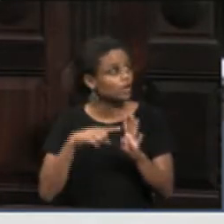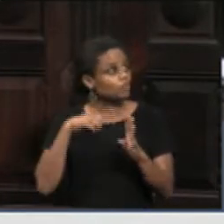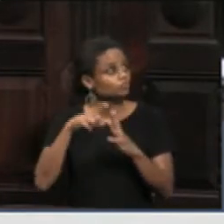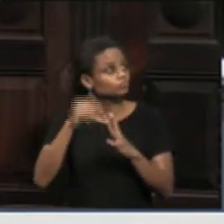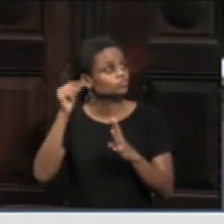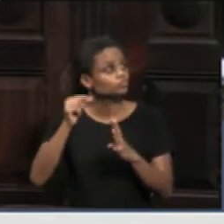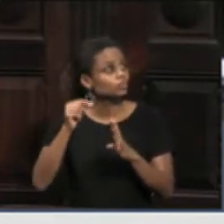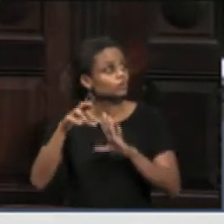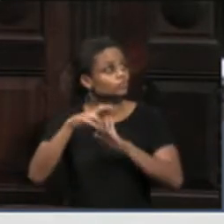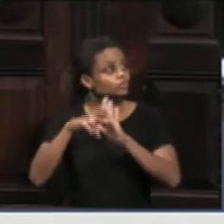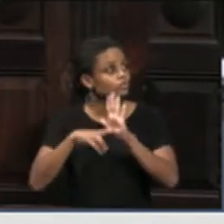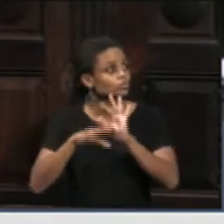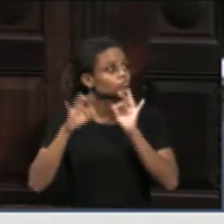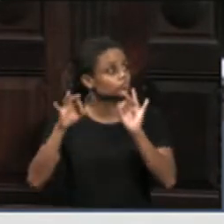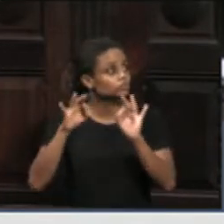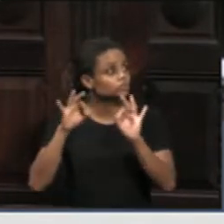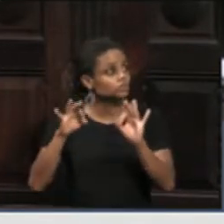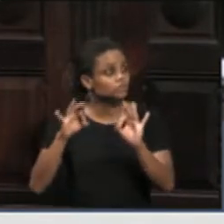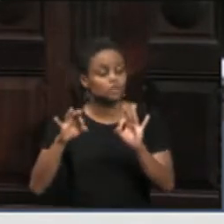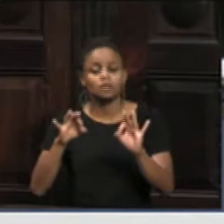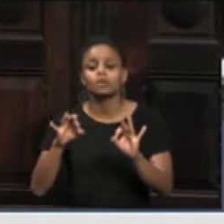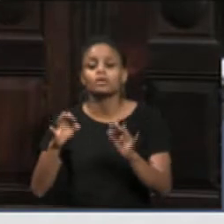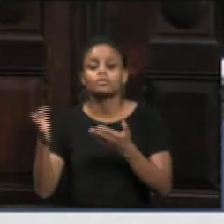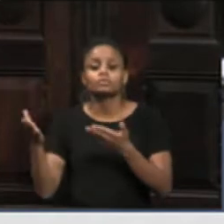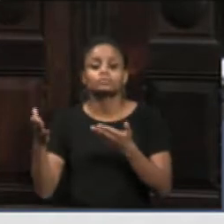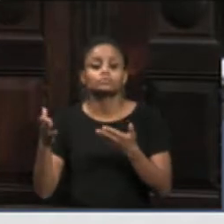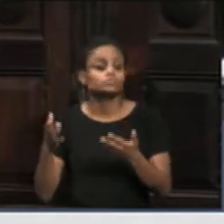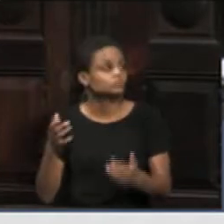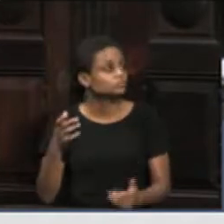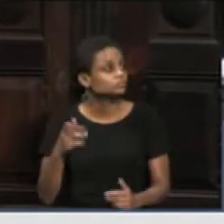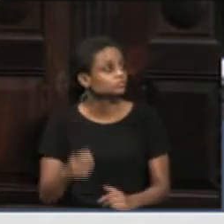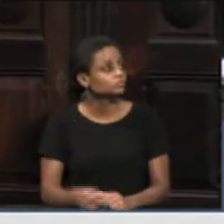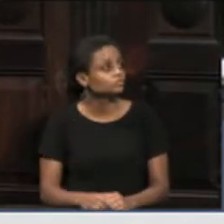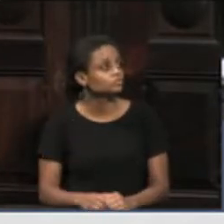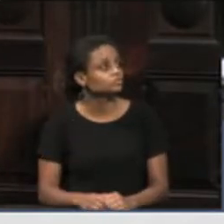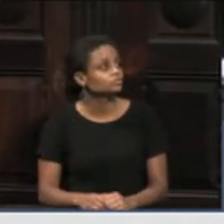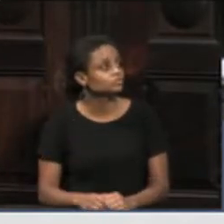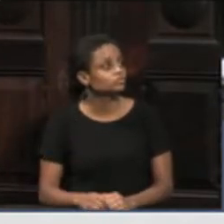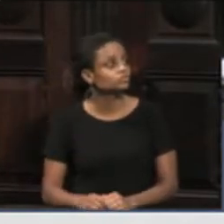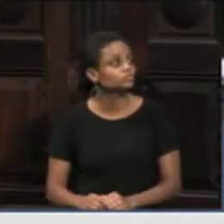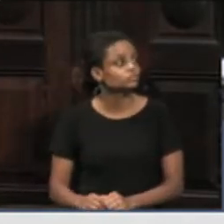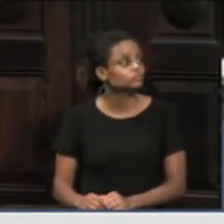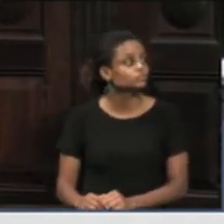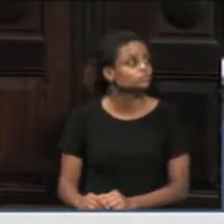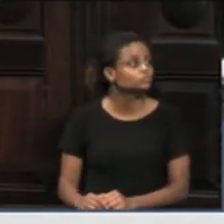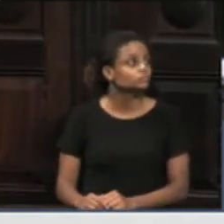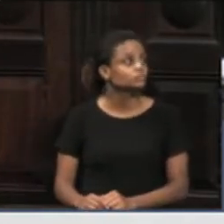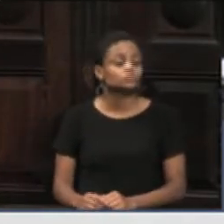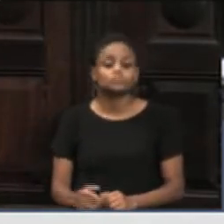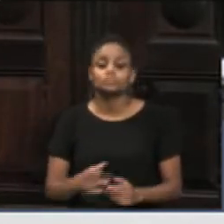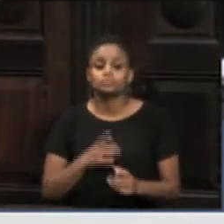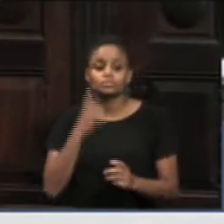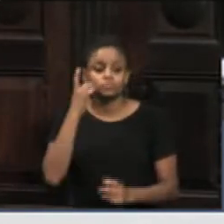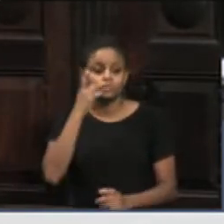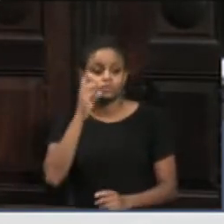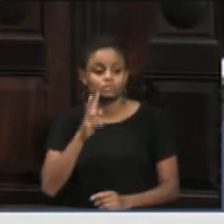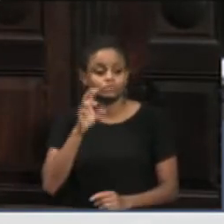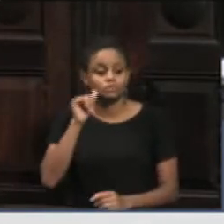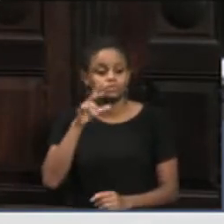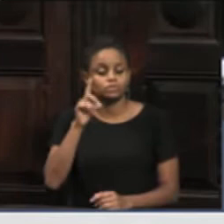como relator especial o deputado Valdec Carneiro. Não, é o autor. Designo relator especial o deputado Anderson Nogueira.